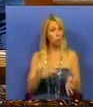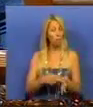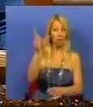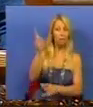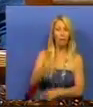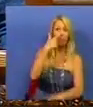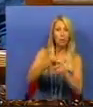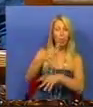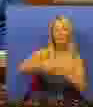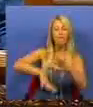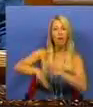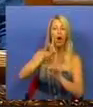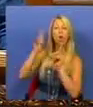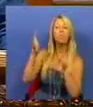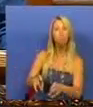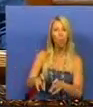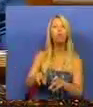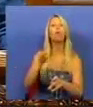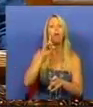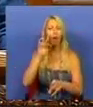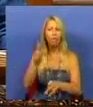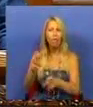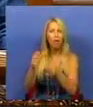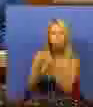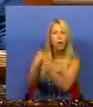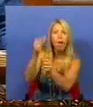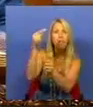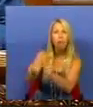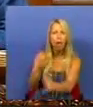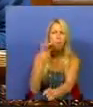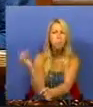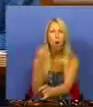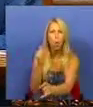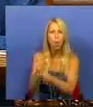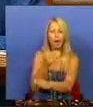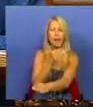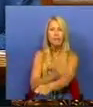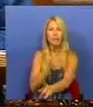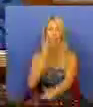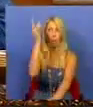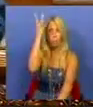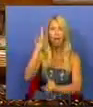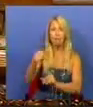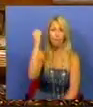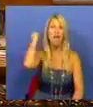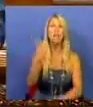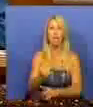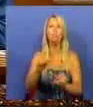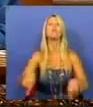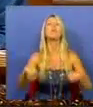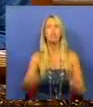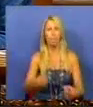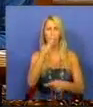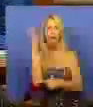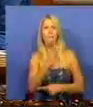é que ultrapasse as manobras de ocultação, que procure, antecipa, previna a fraude e o crime e que atue sem hesitações e